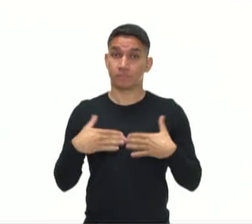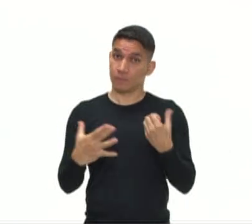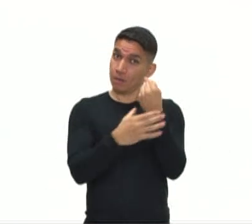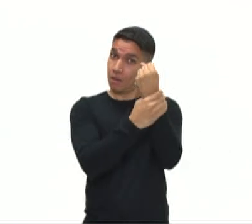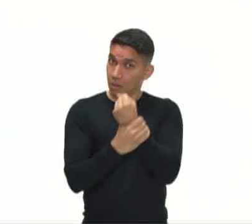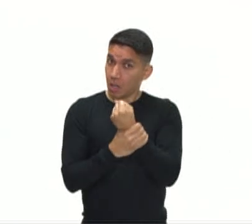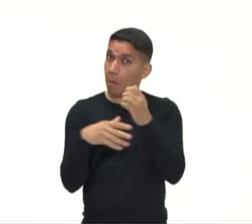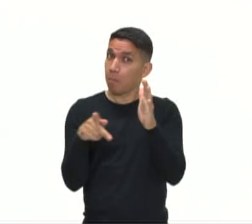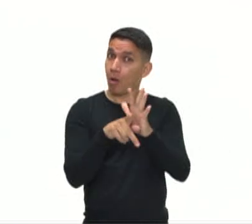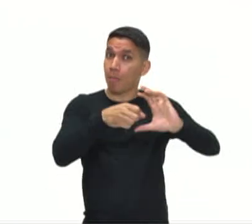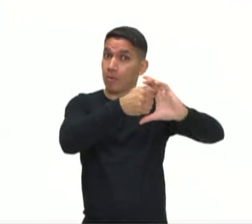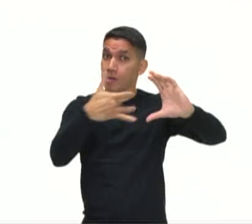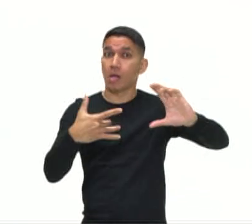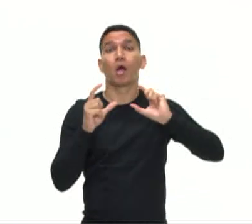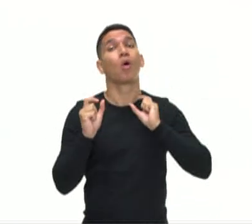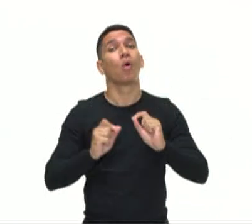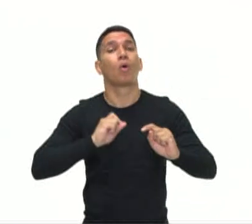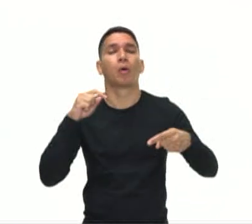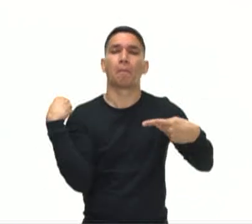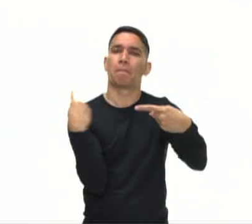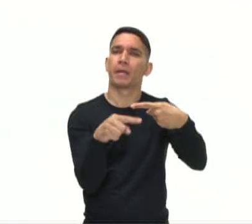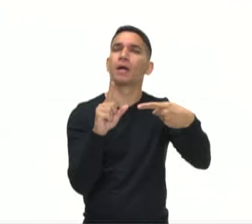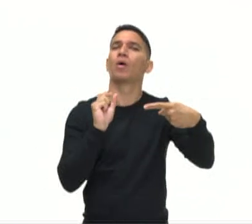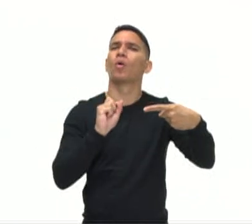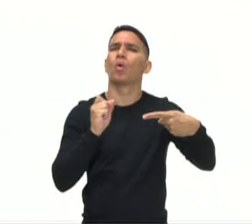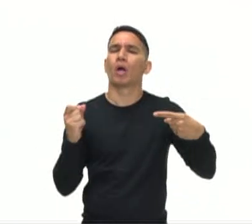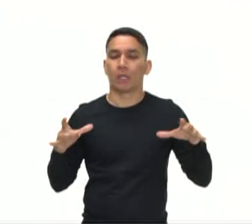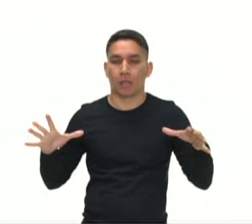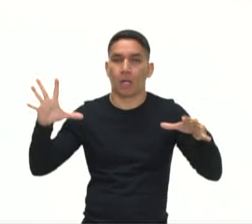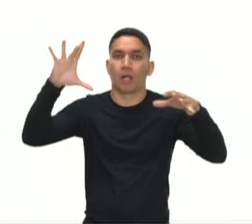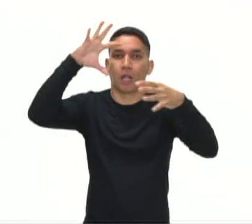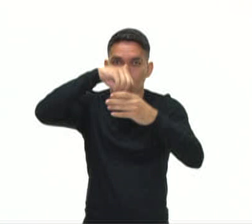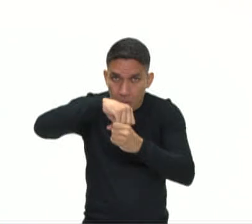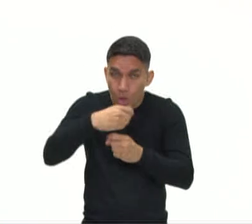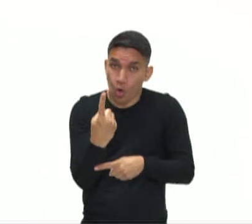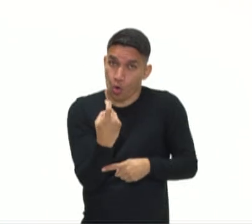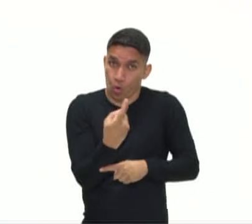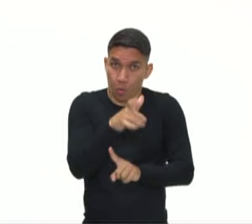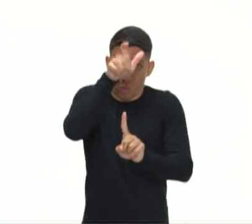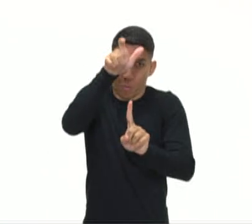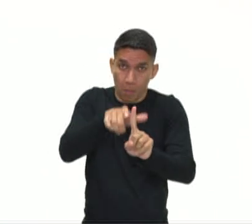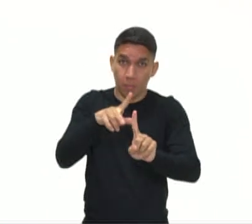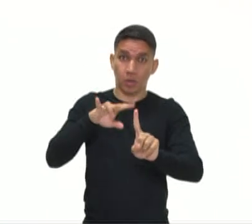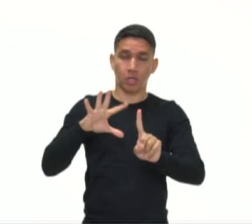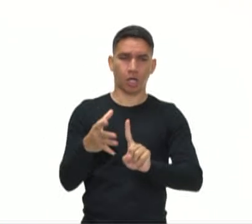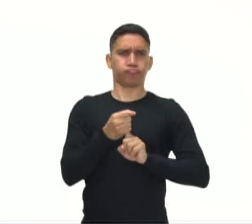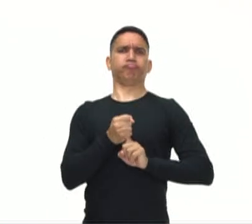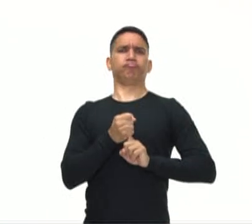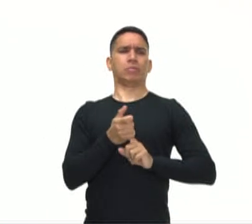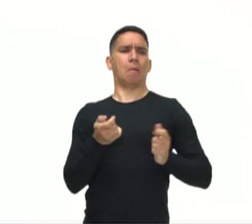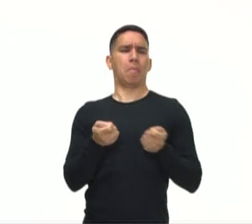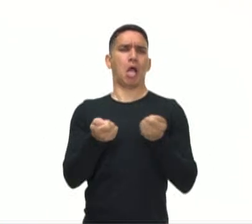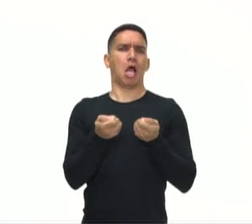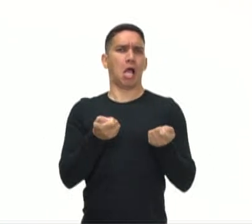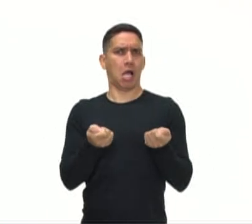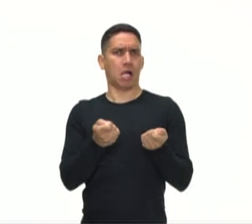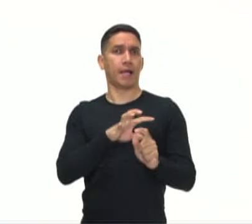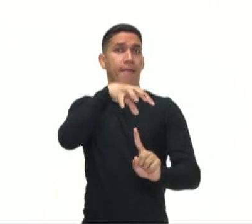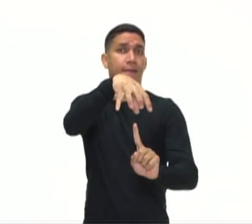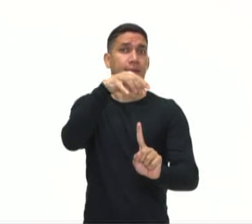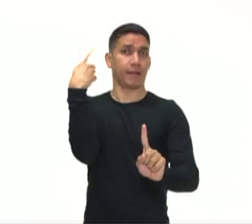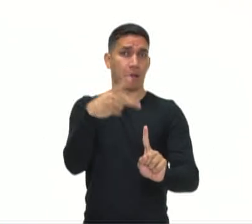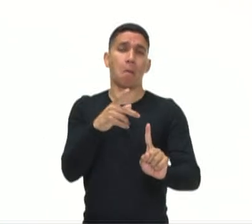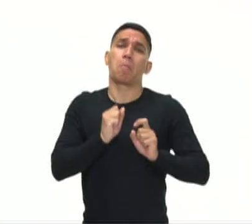absolutismo caracteriza-se pela grande concentração de poder nas mãos do rei, que podia